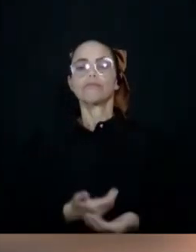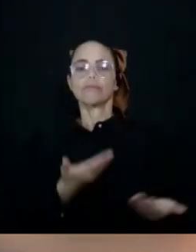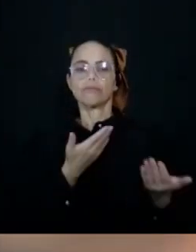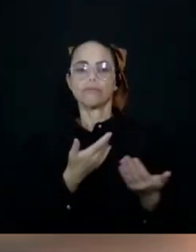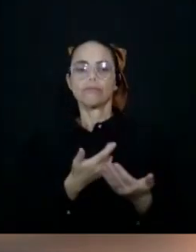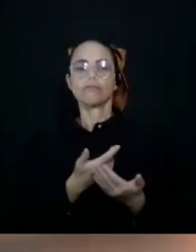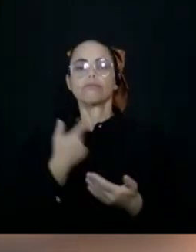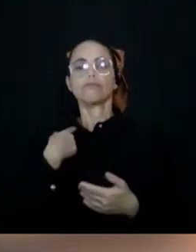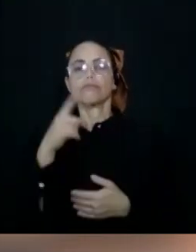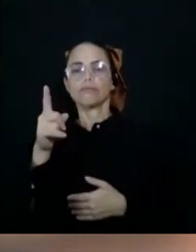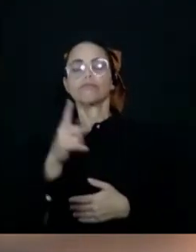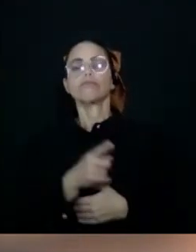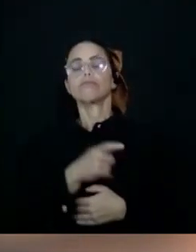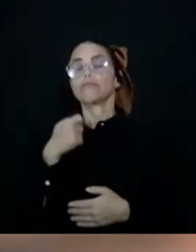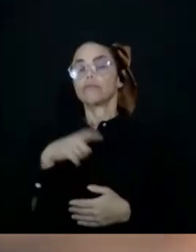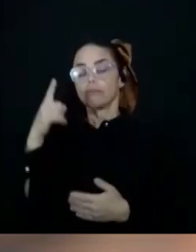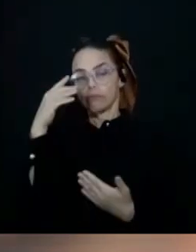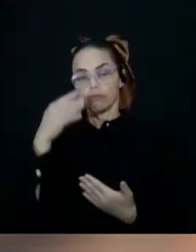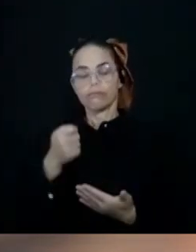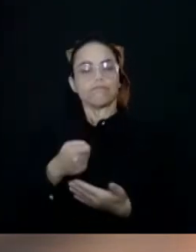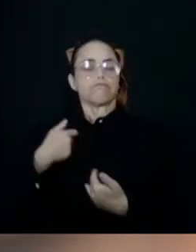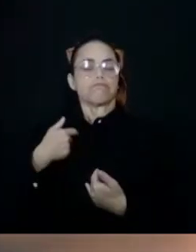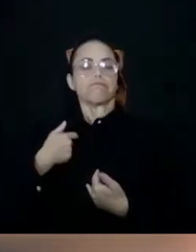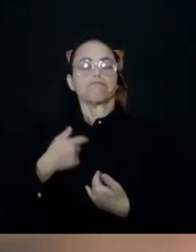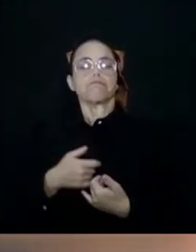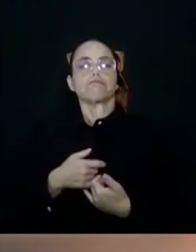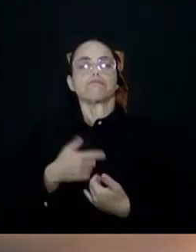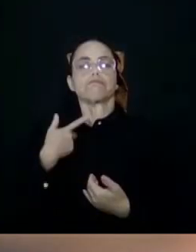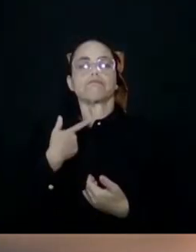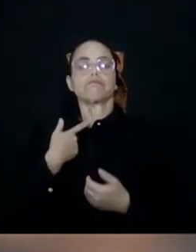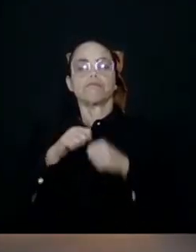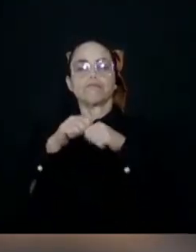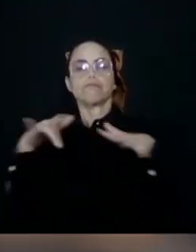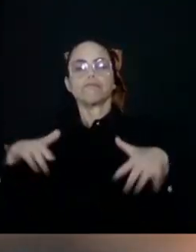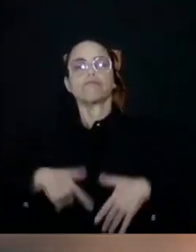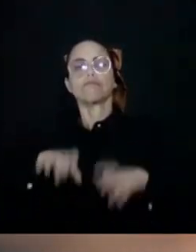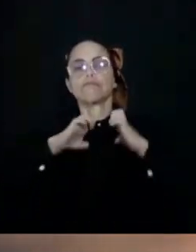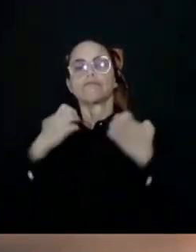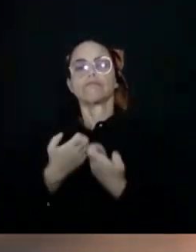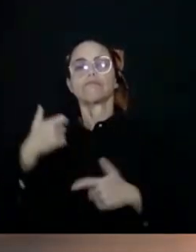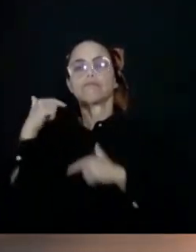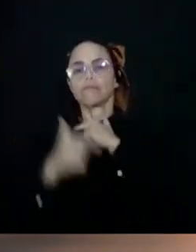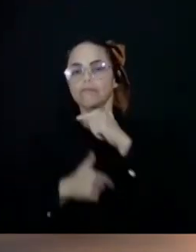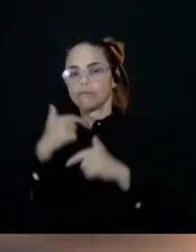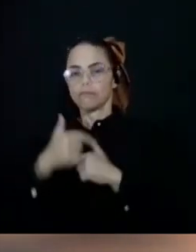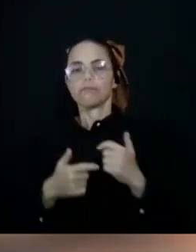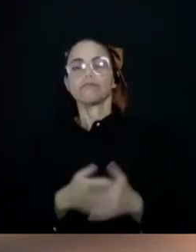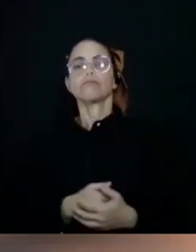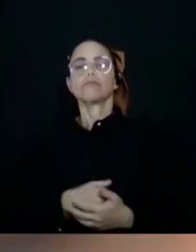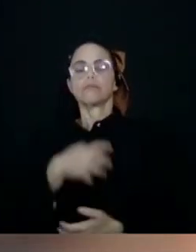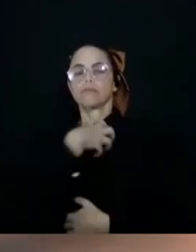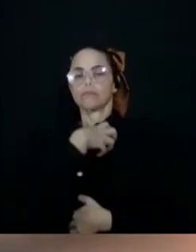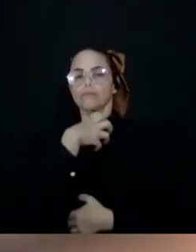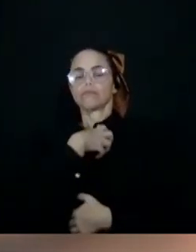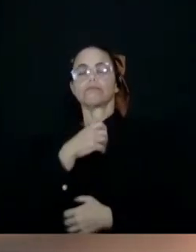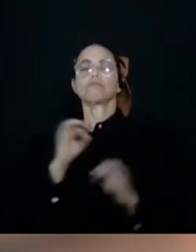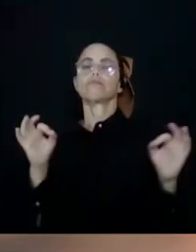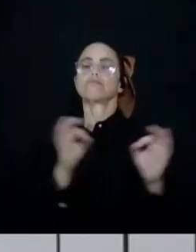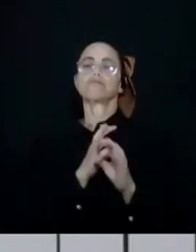tenho obrigação de dividir com a minha equipe de trabalho, porque ninguém faz nada